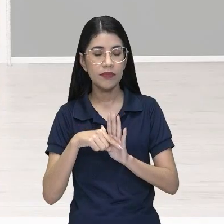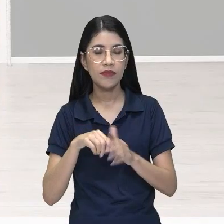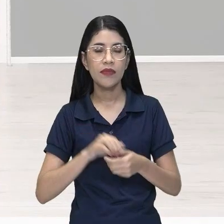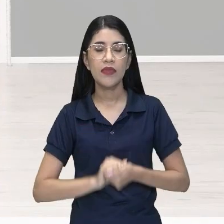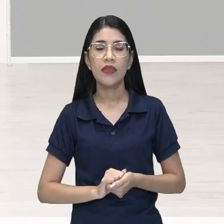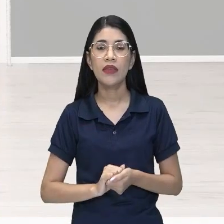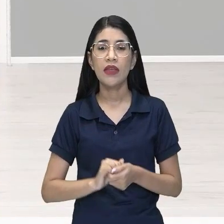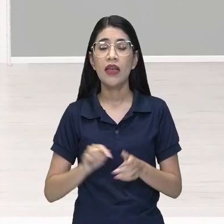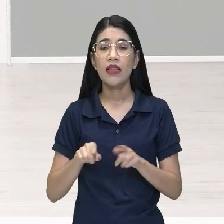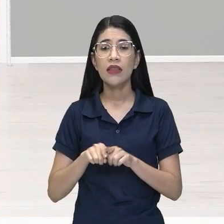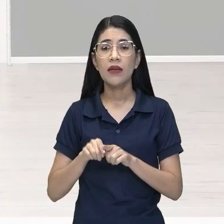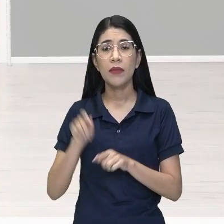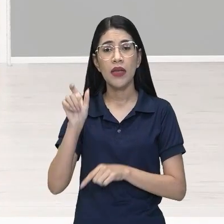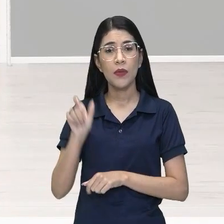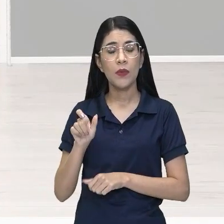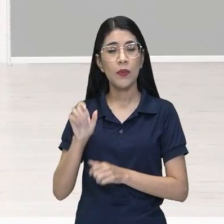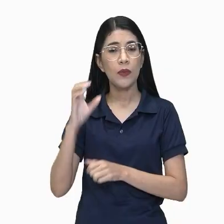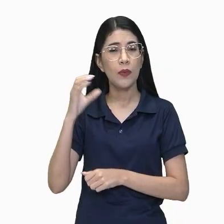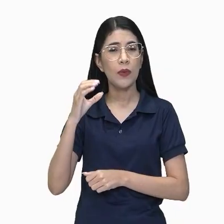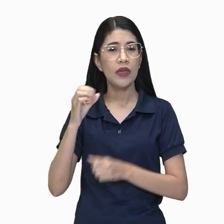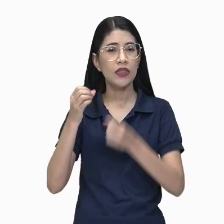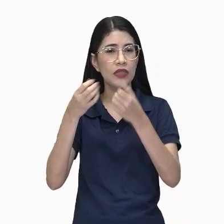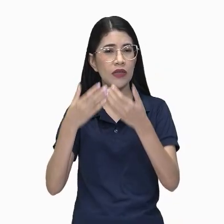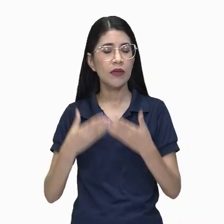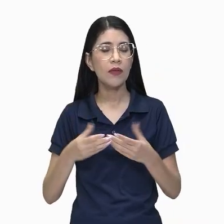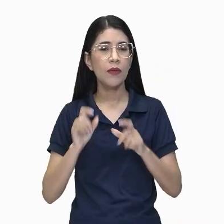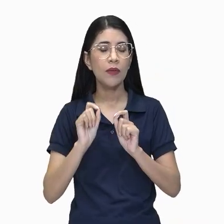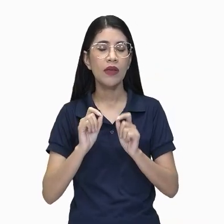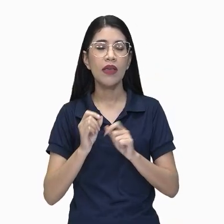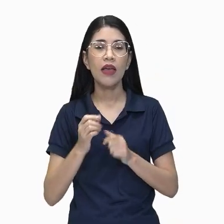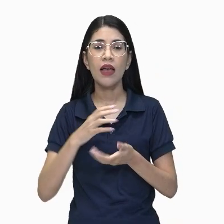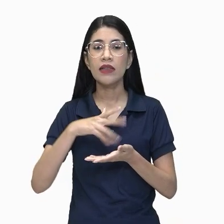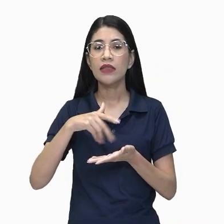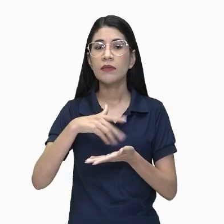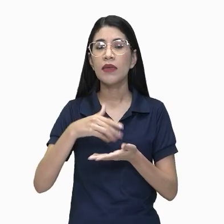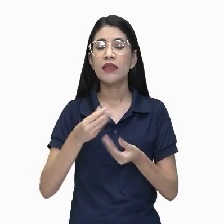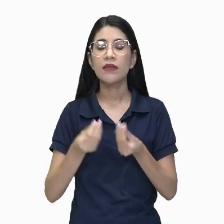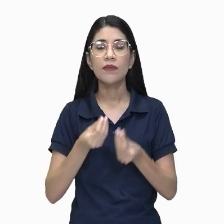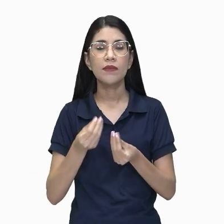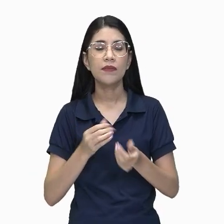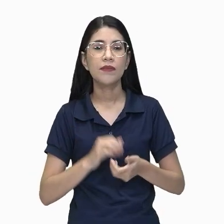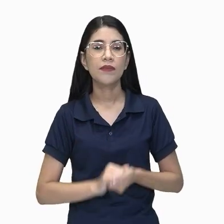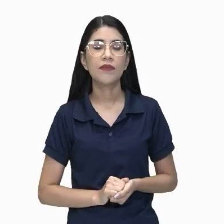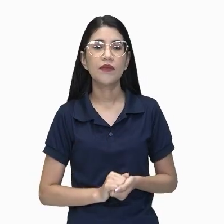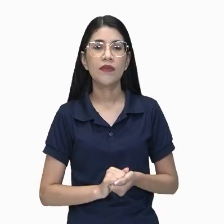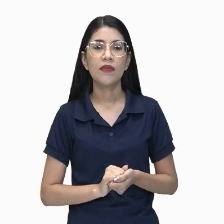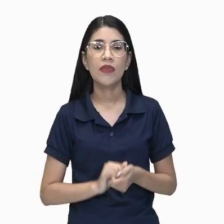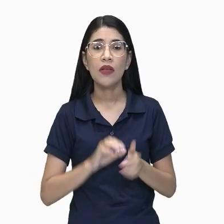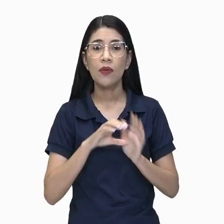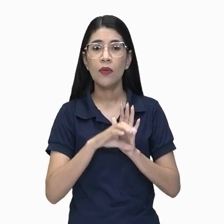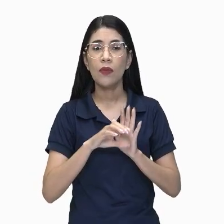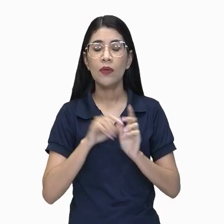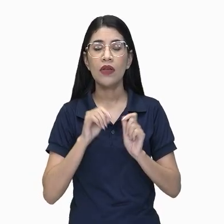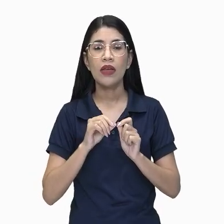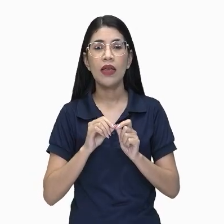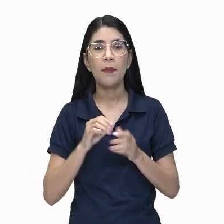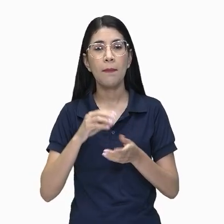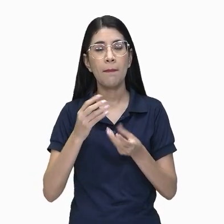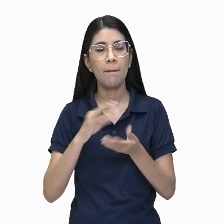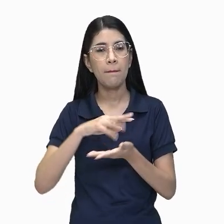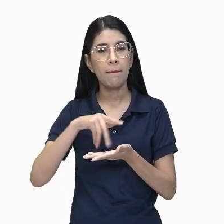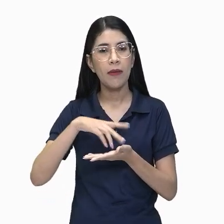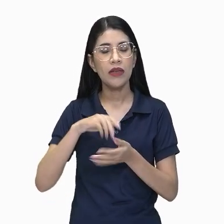definiu bases. Vamos ver como é que ele define as bases. Bases são todas as substâncias